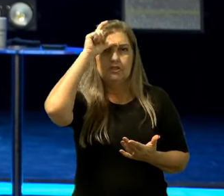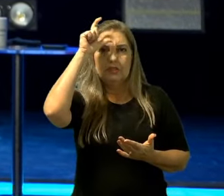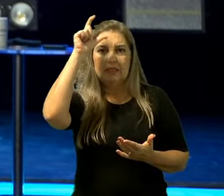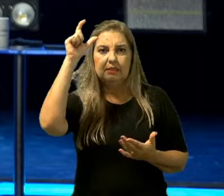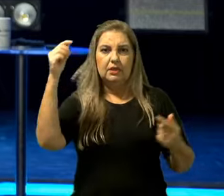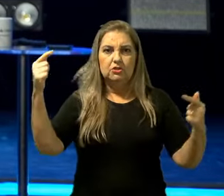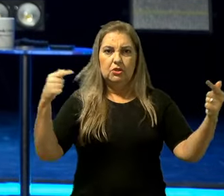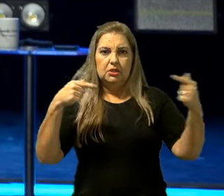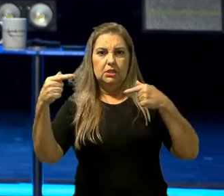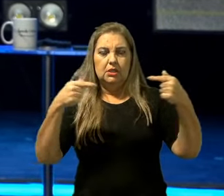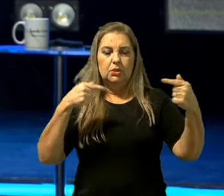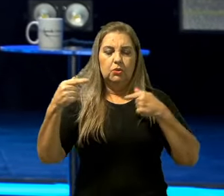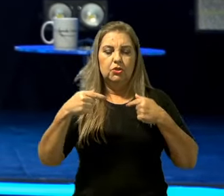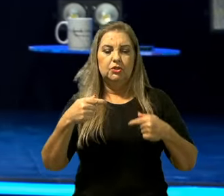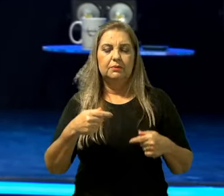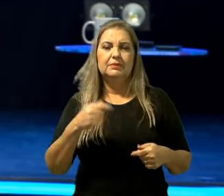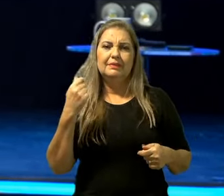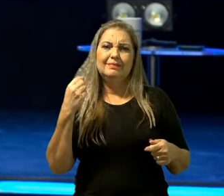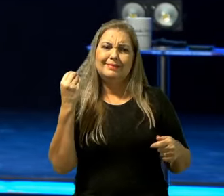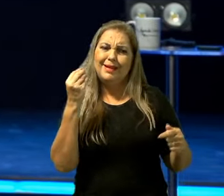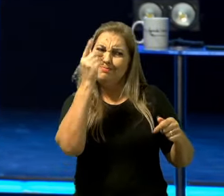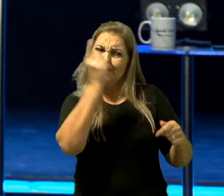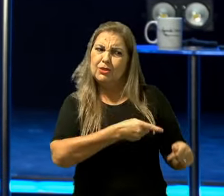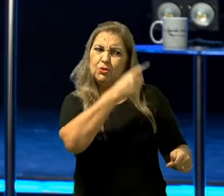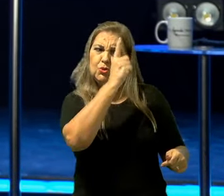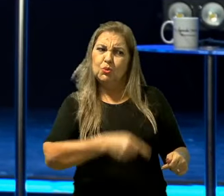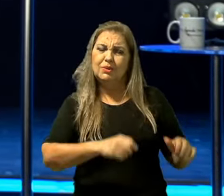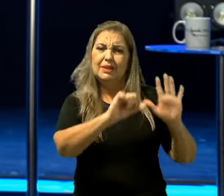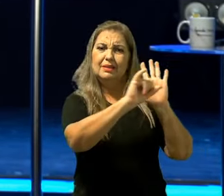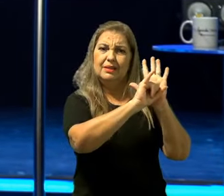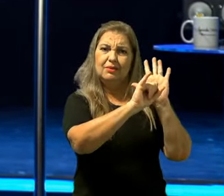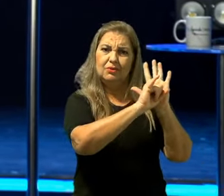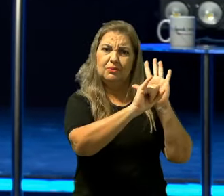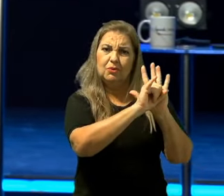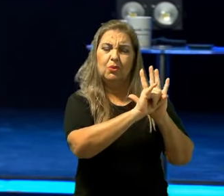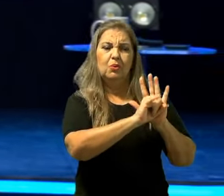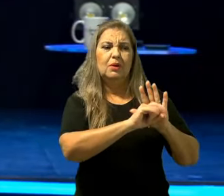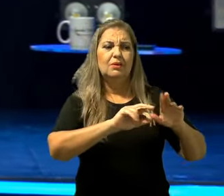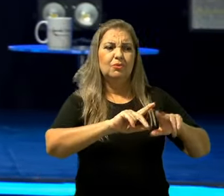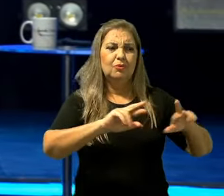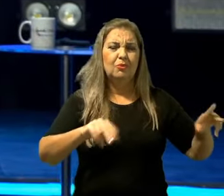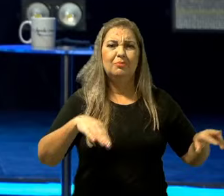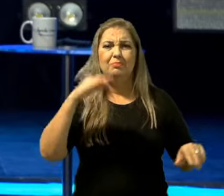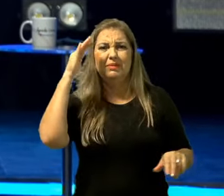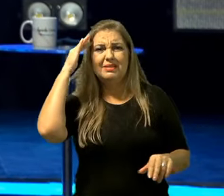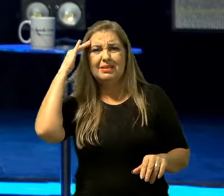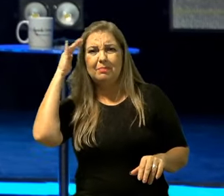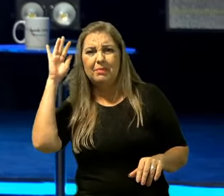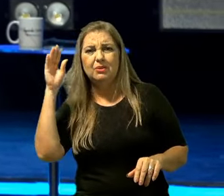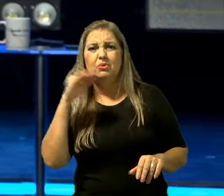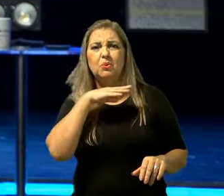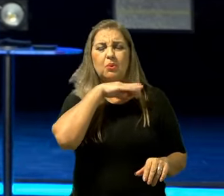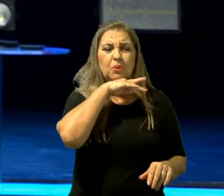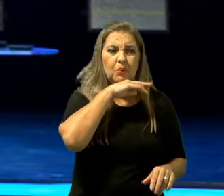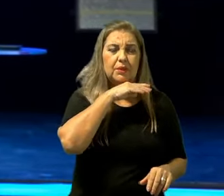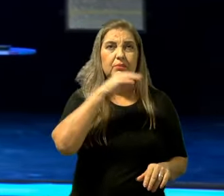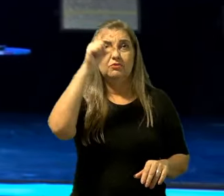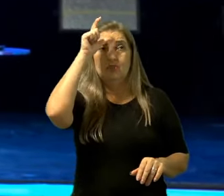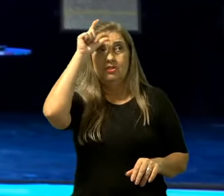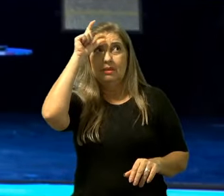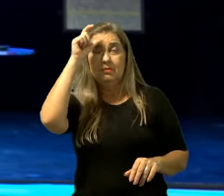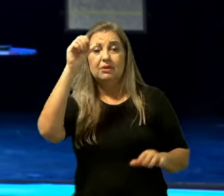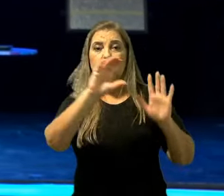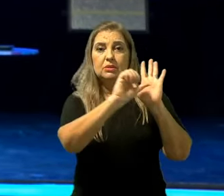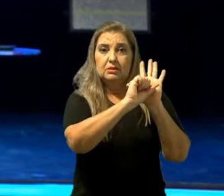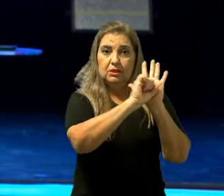hoje. Tentar anular a sua identidade com alguma ocupação, com maus pensamentos, porque o diabo sabe que uma identidade